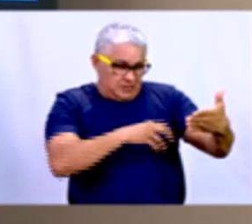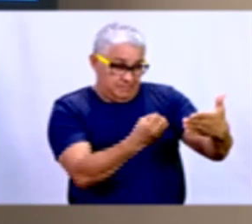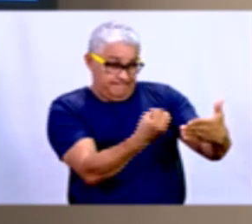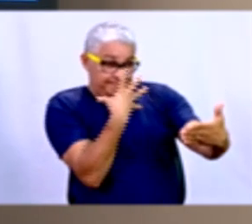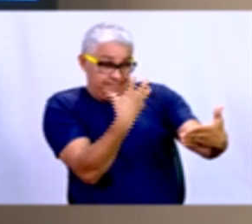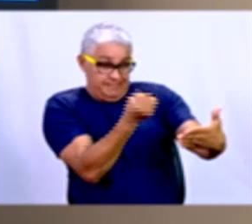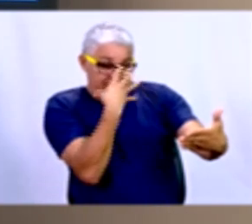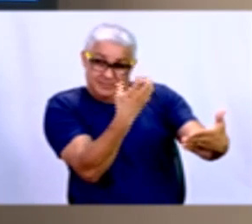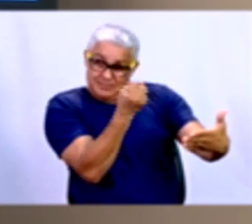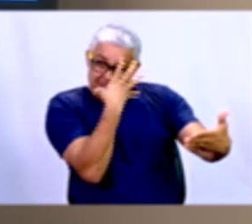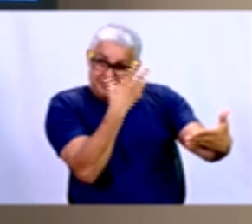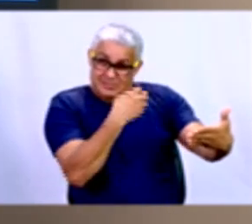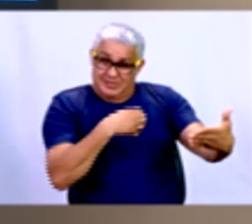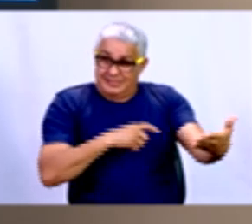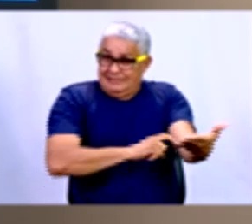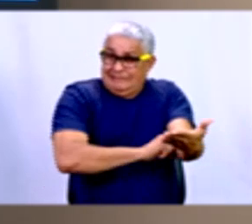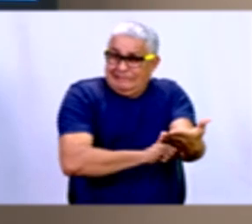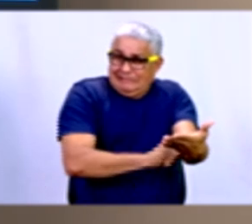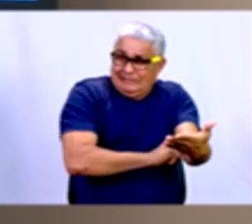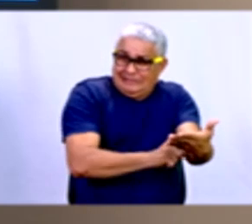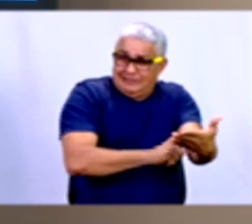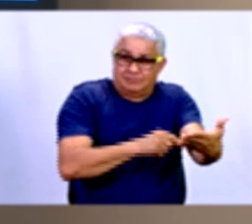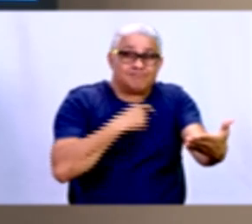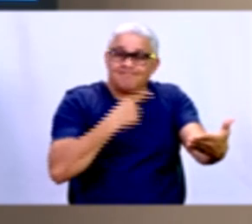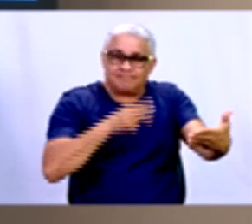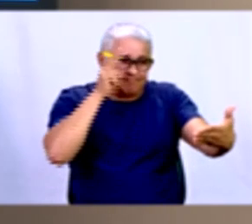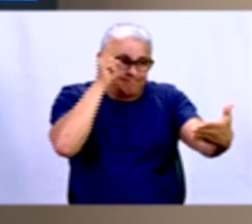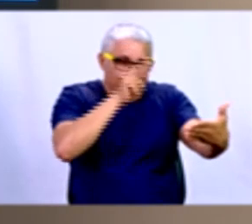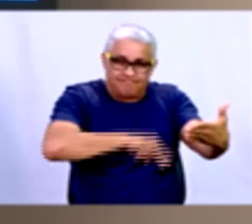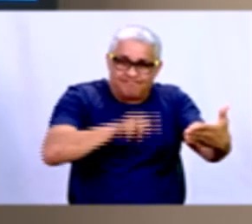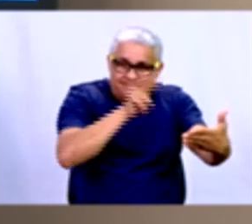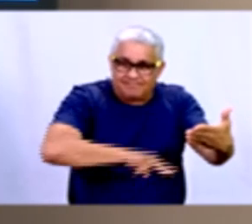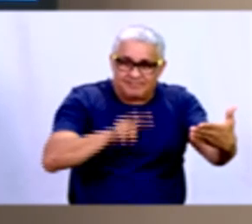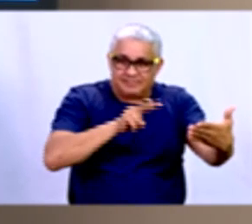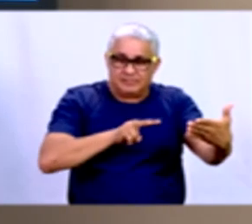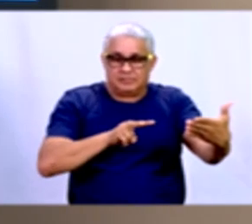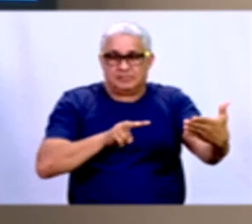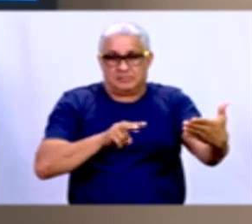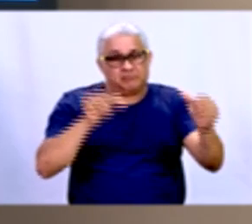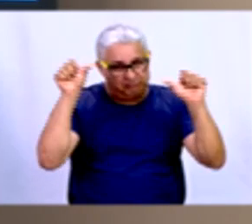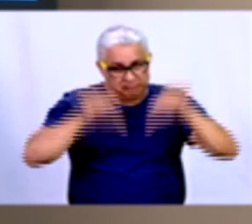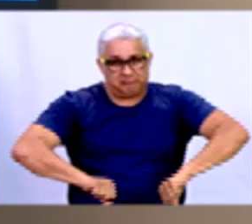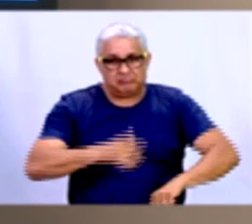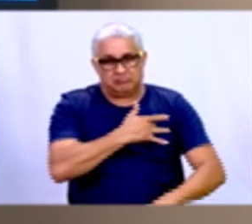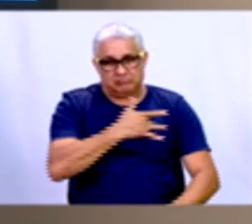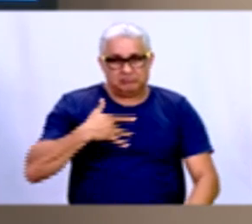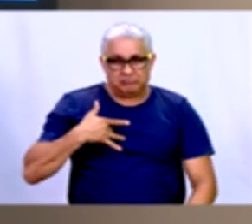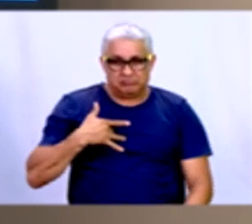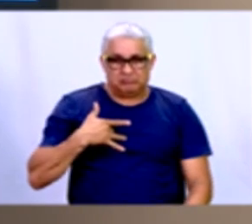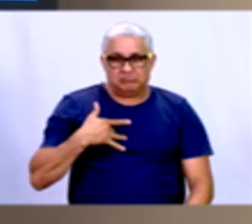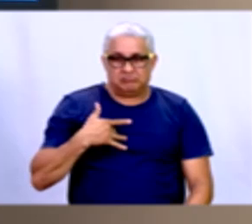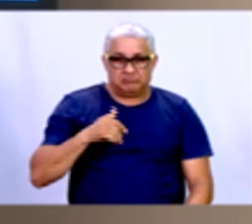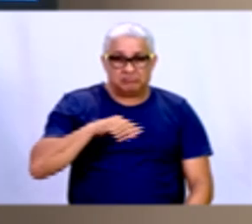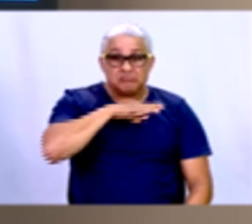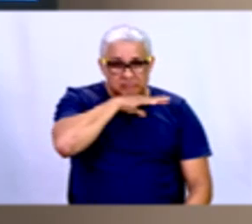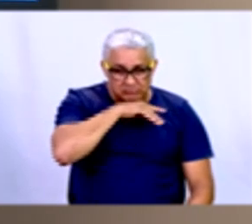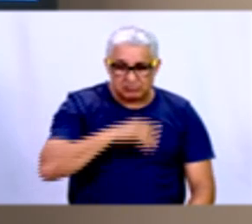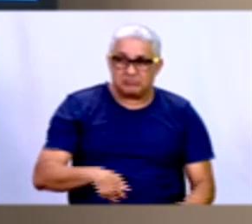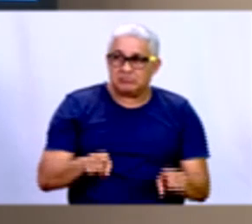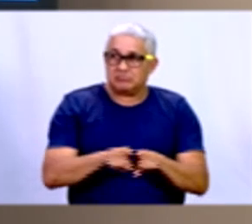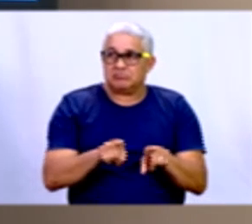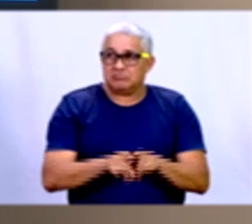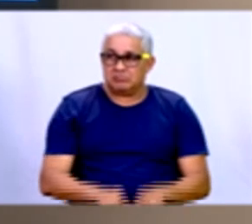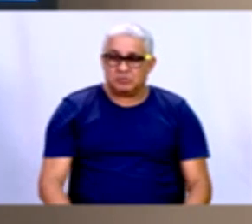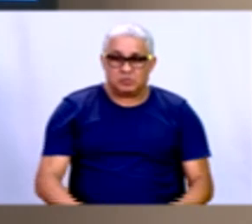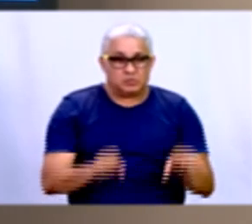nos olhos dele, não vai conseguir enxergar direito. Então, isso faz mal para a saúde. Um sistema onde, de